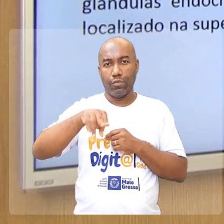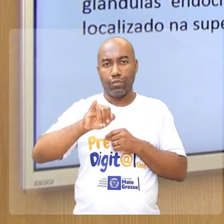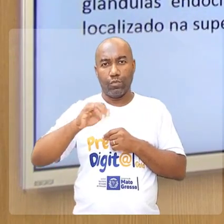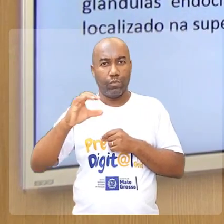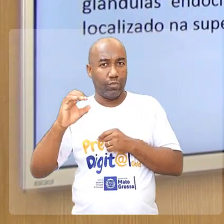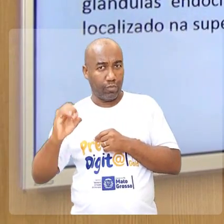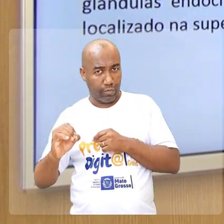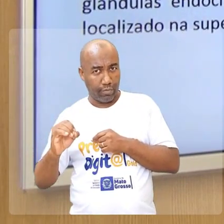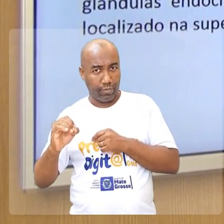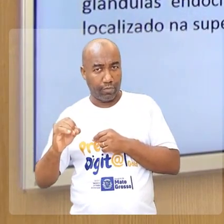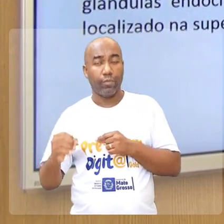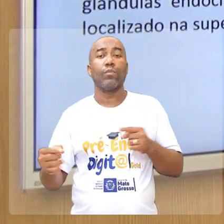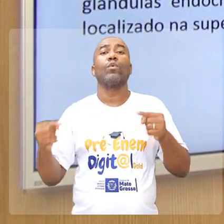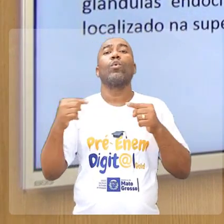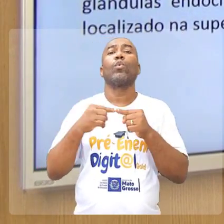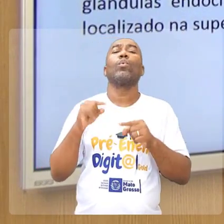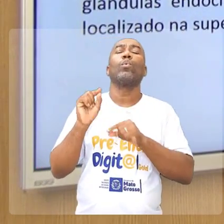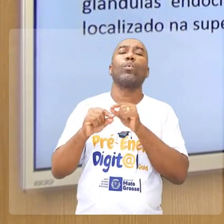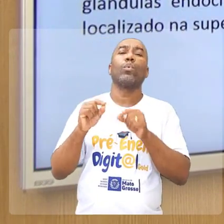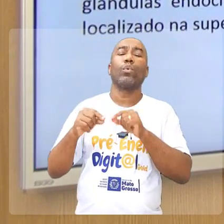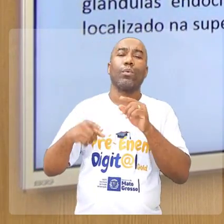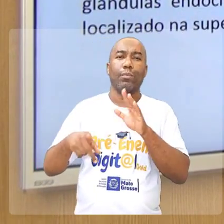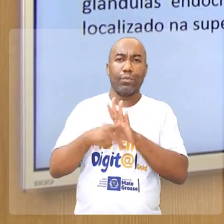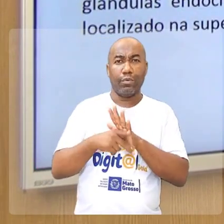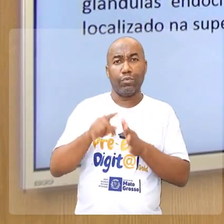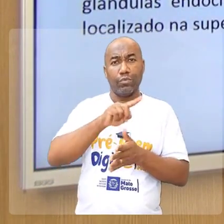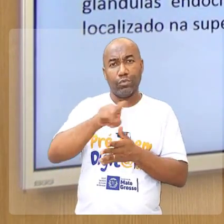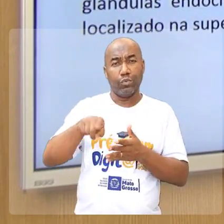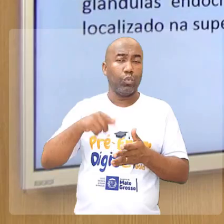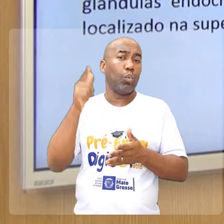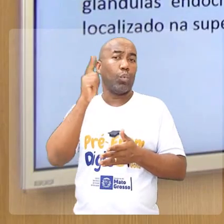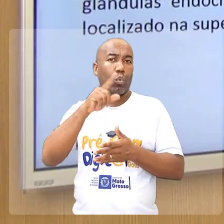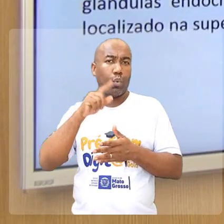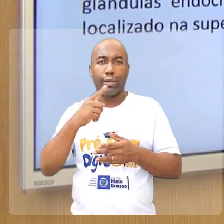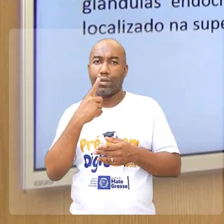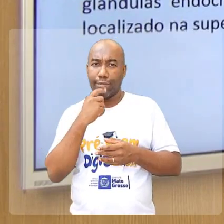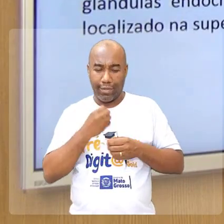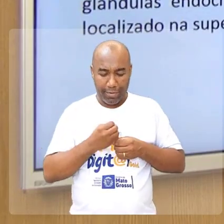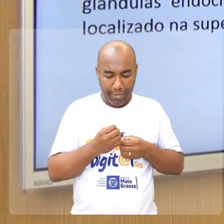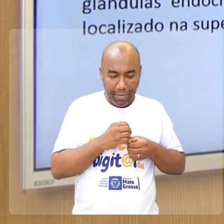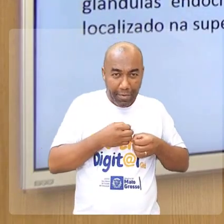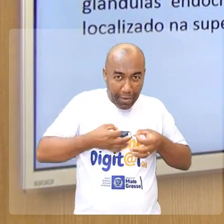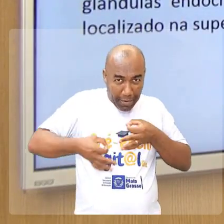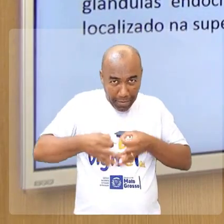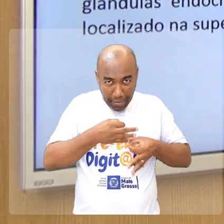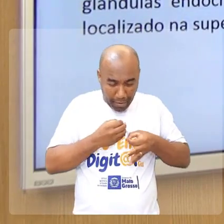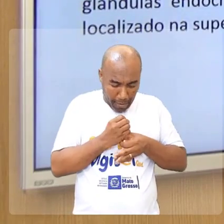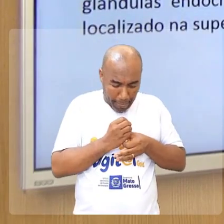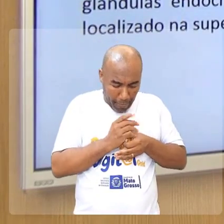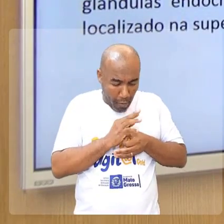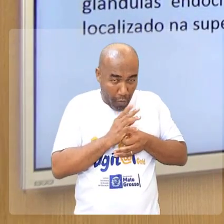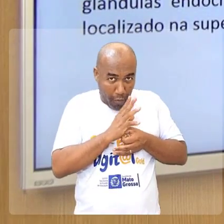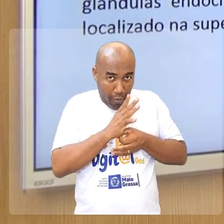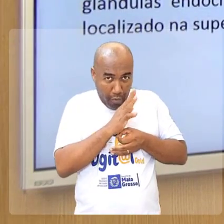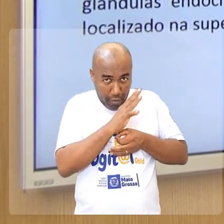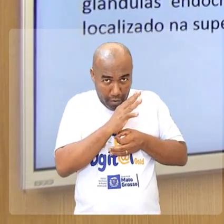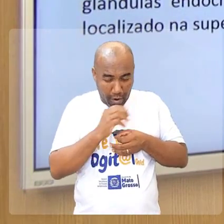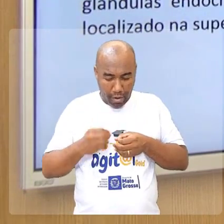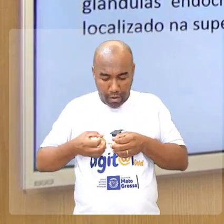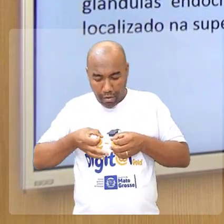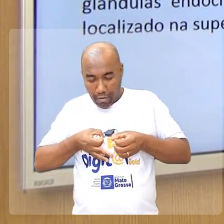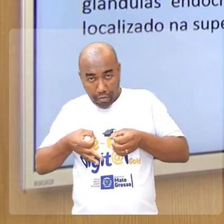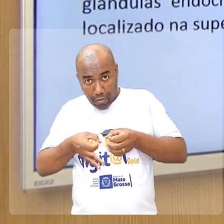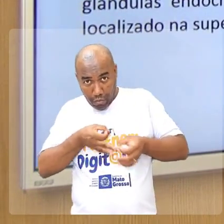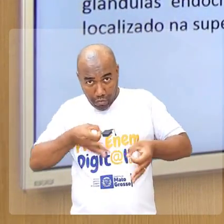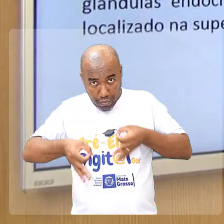Eles são lançados na corrente sanguínea e vão agir em algum ponto específico. Como é o nome desse